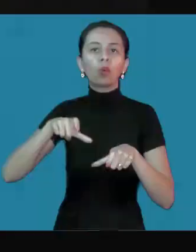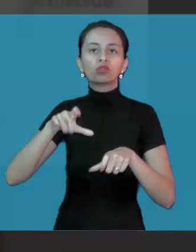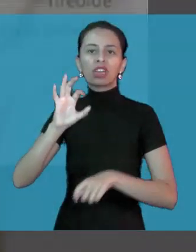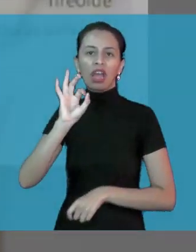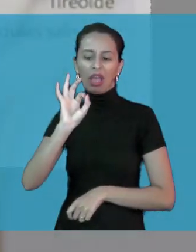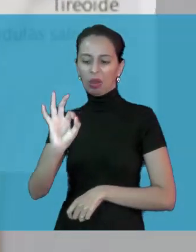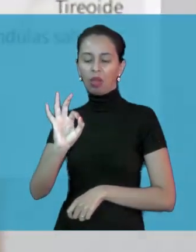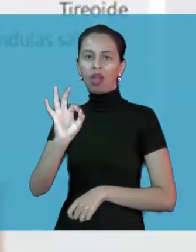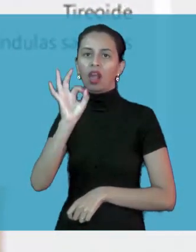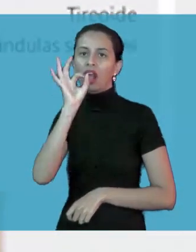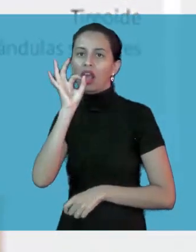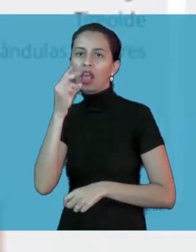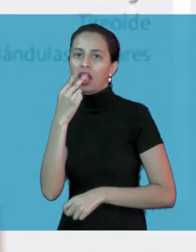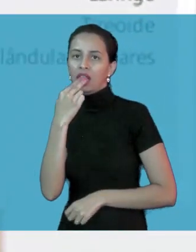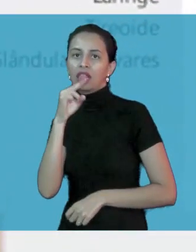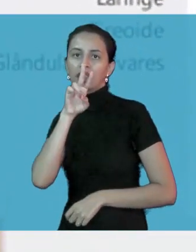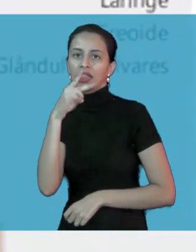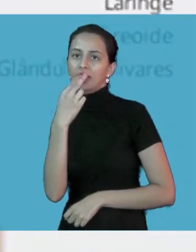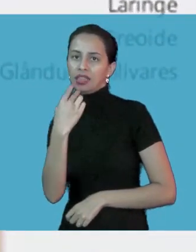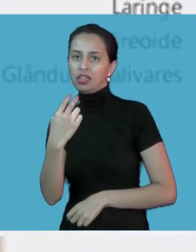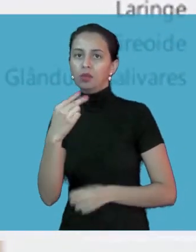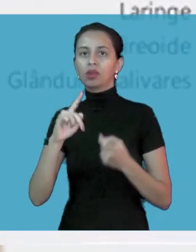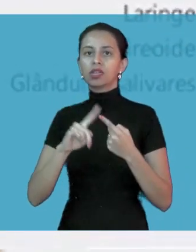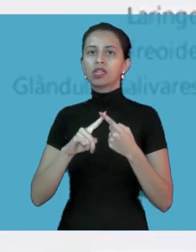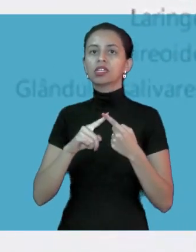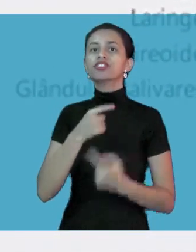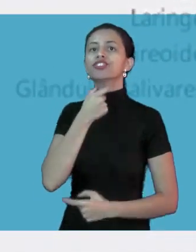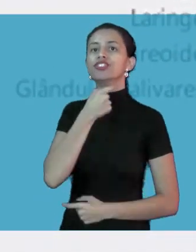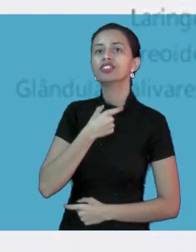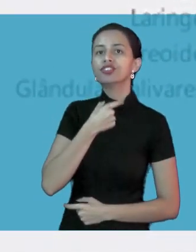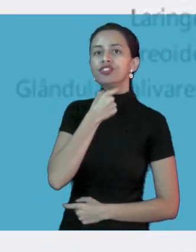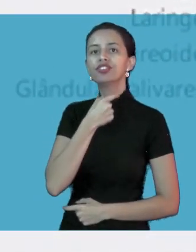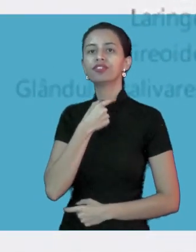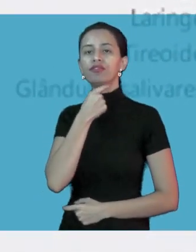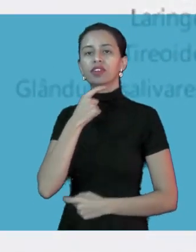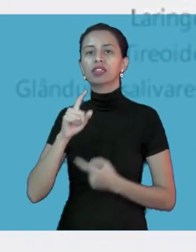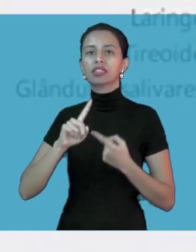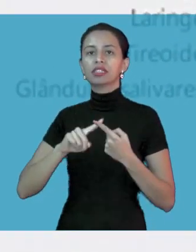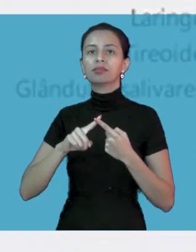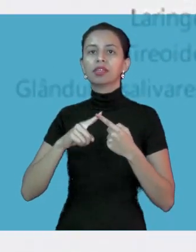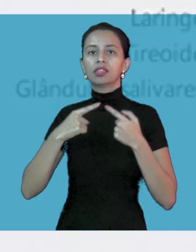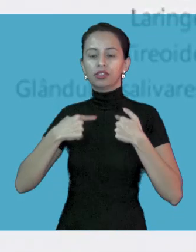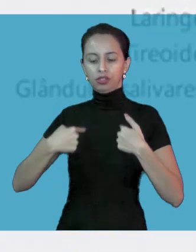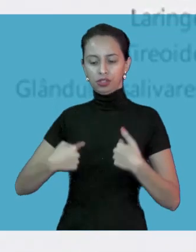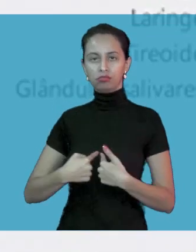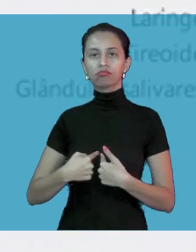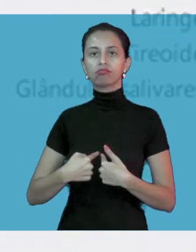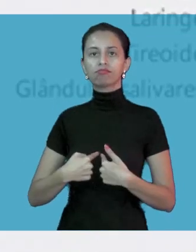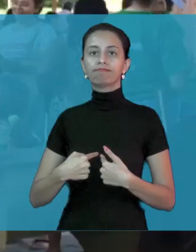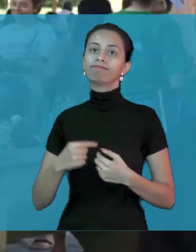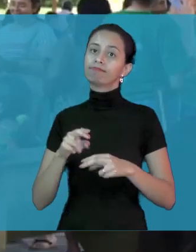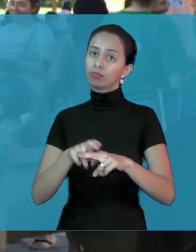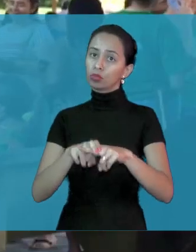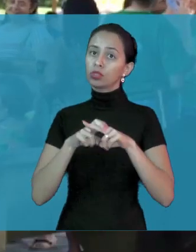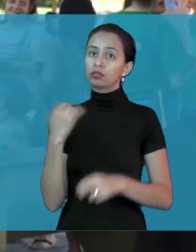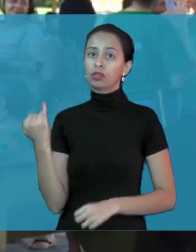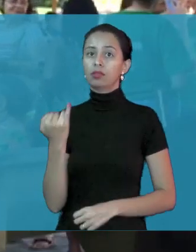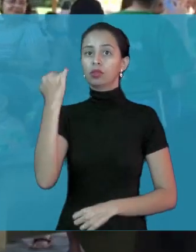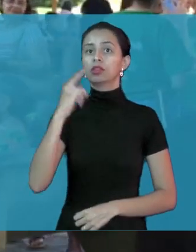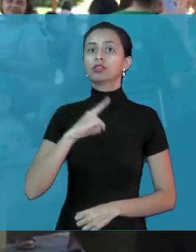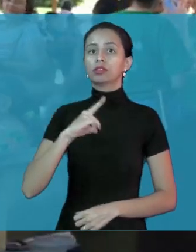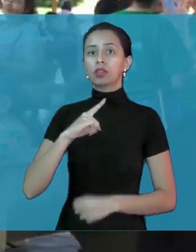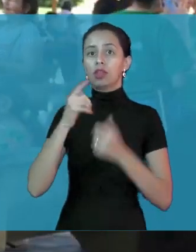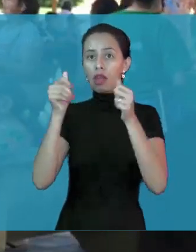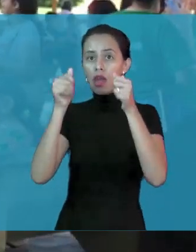como boca, língua, gengivas, laringe e tireoide. É preciso estar atento aos sinais da doença. A gente pede